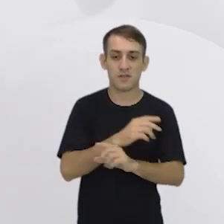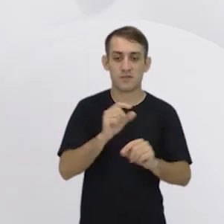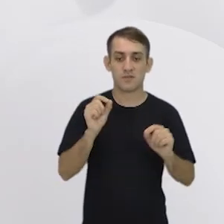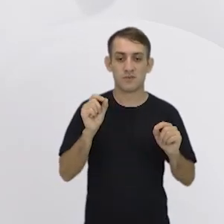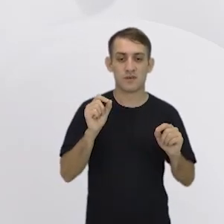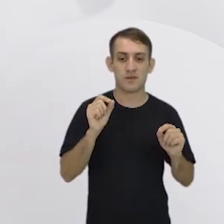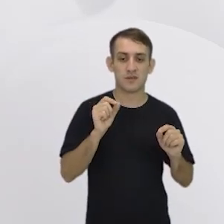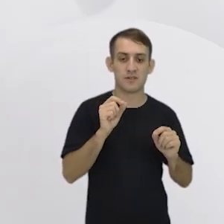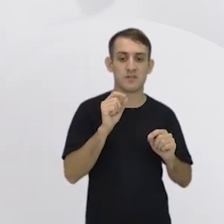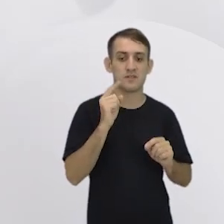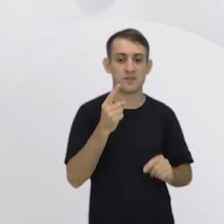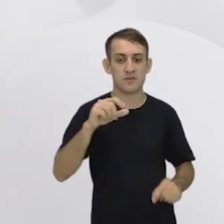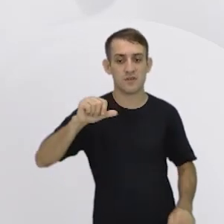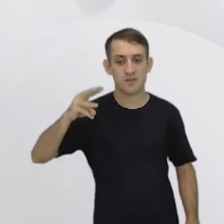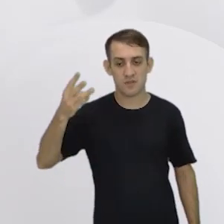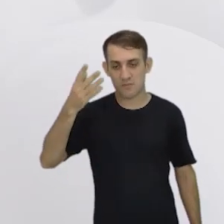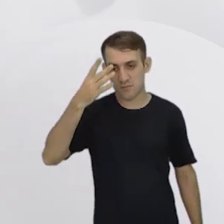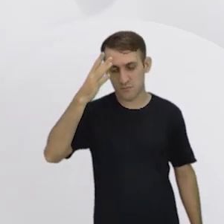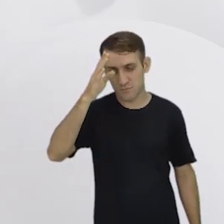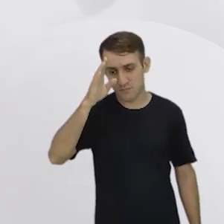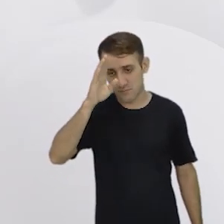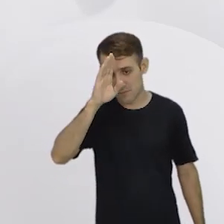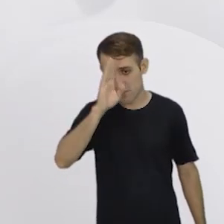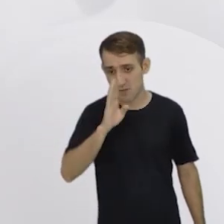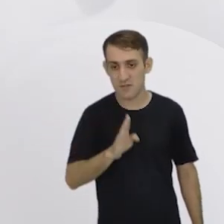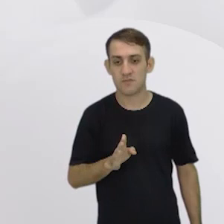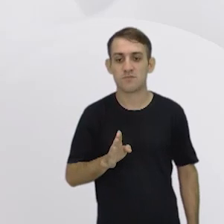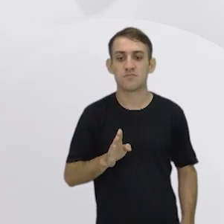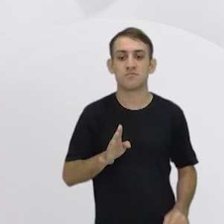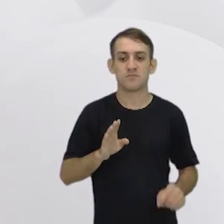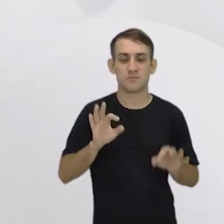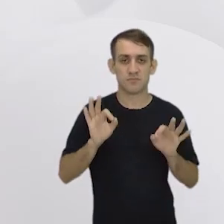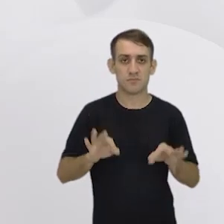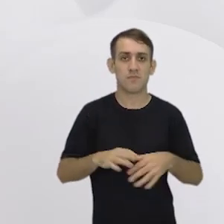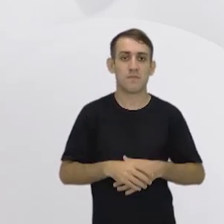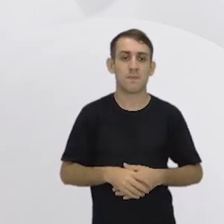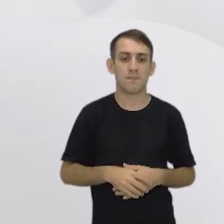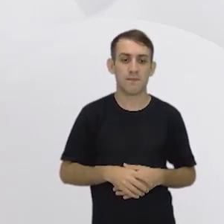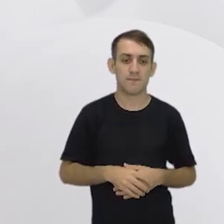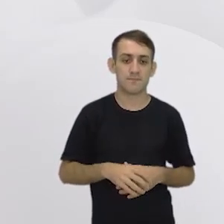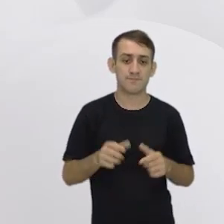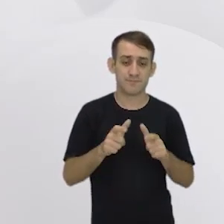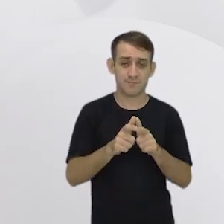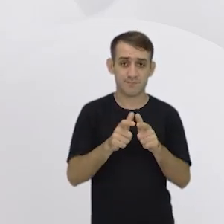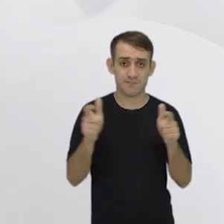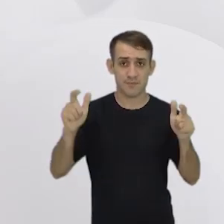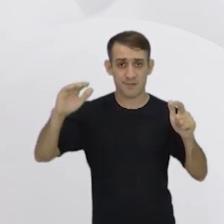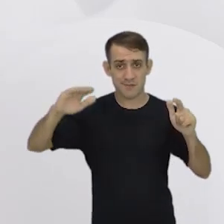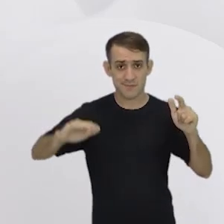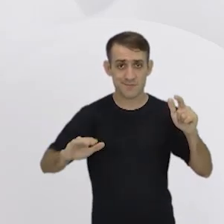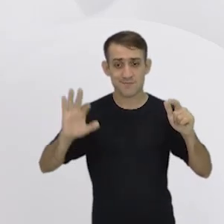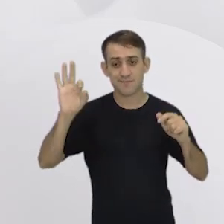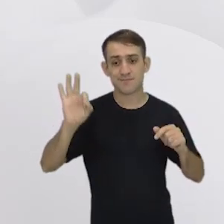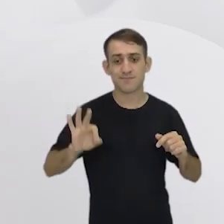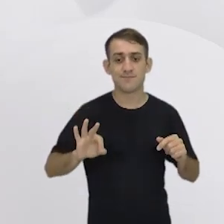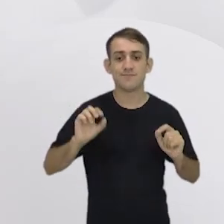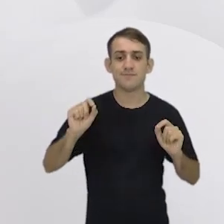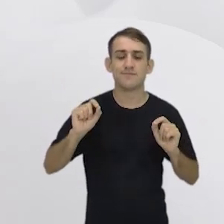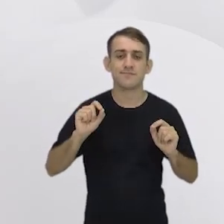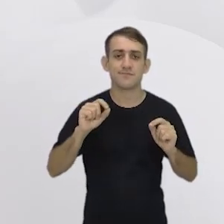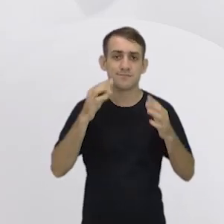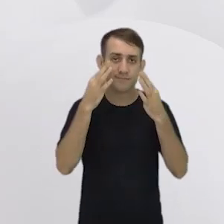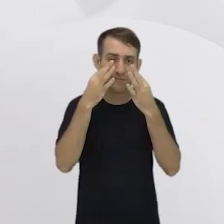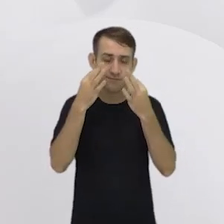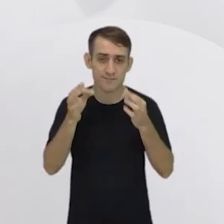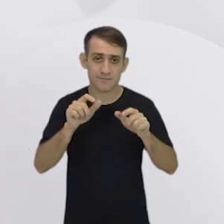193 milhões de brasileiros. Bastante números, hein, Andréia? As maiores quedas no percentual de leitores foram observadas